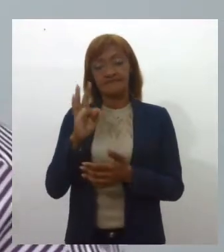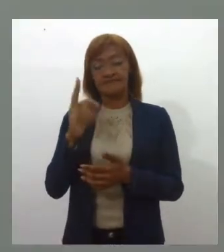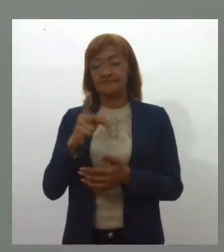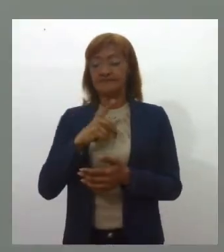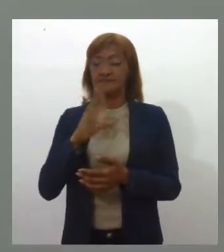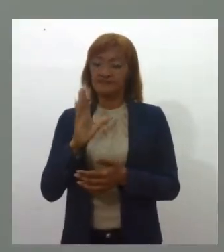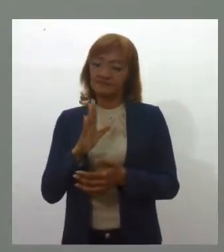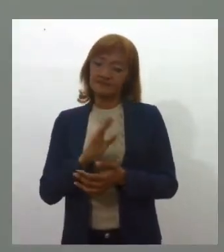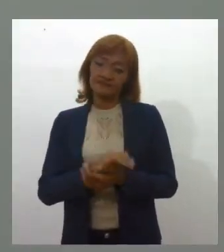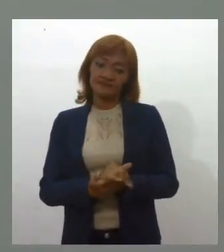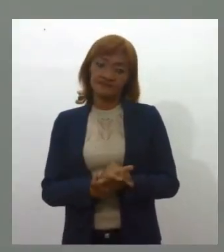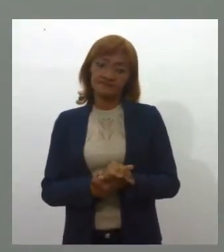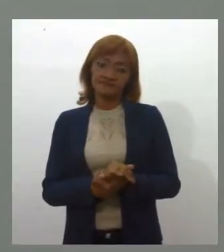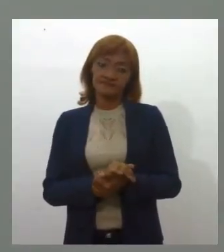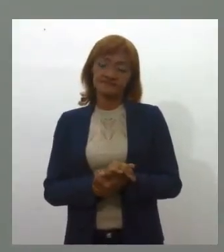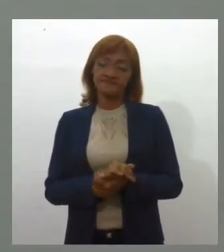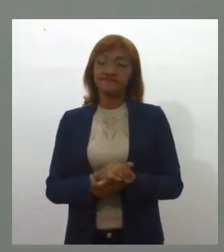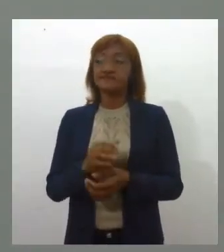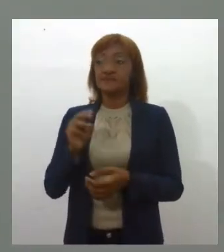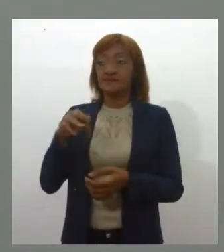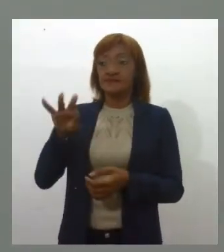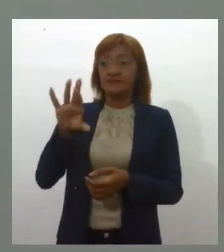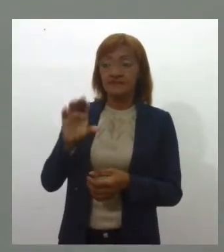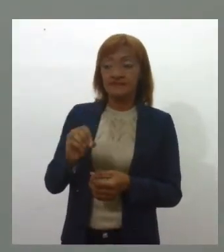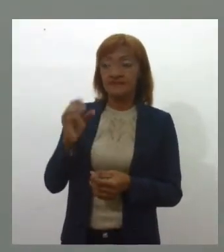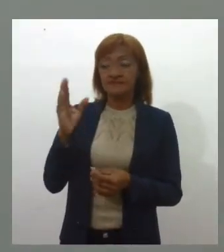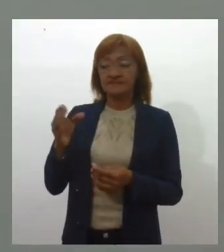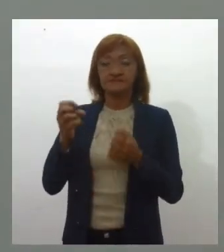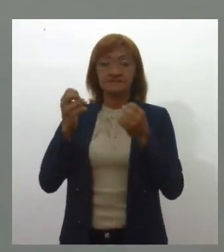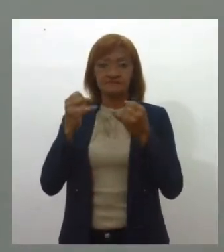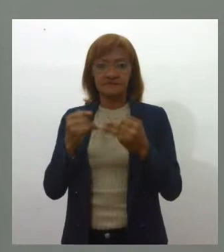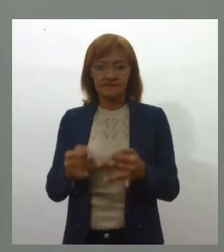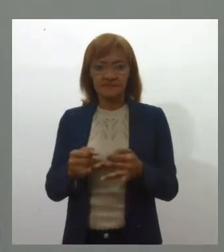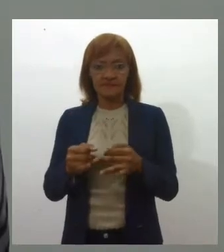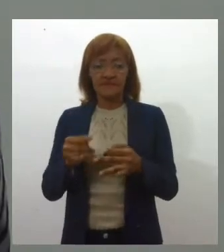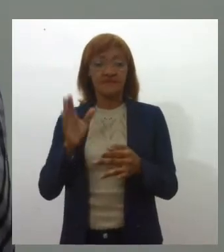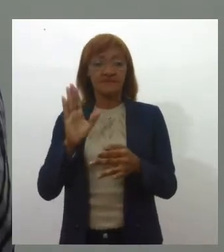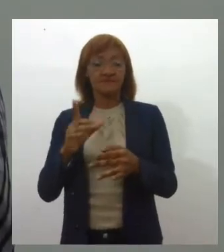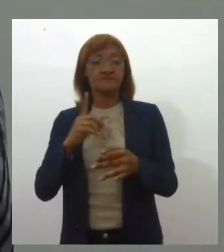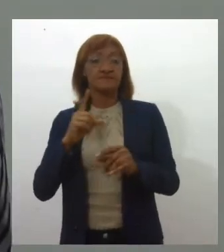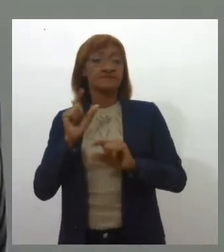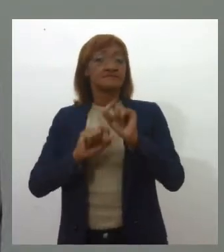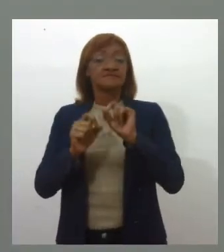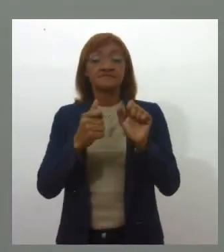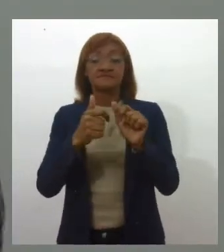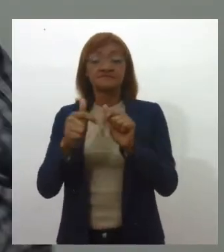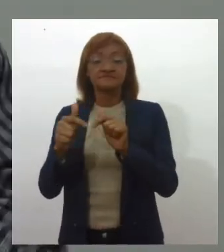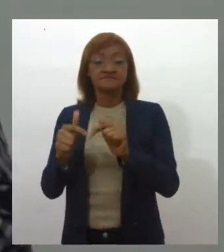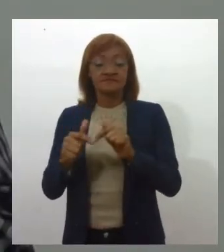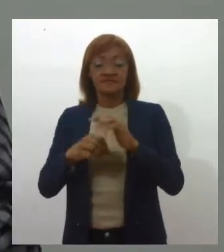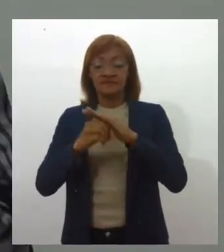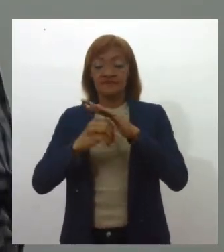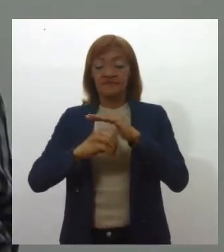custo. Carlos Melo falou que, apesar do custo extra, as obras de esgotamento sanitário são importantes porque significam saúde